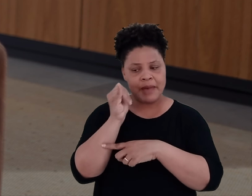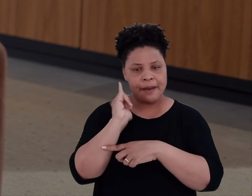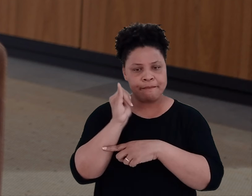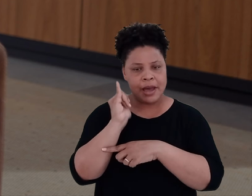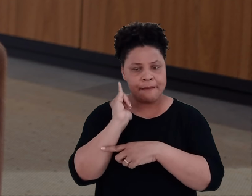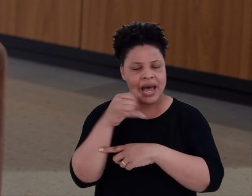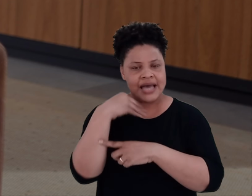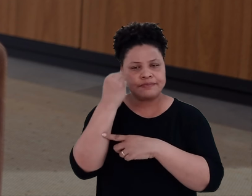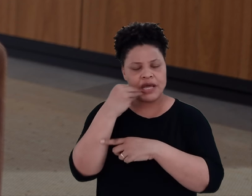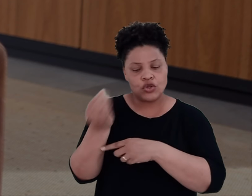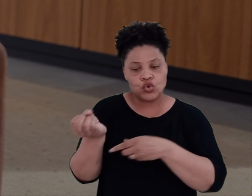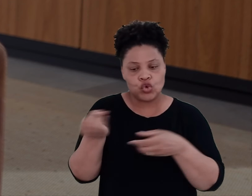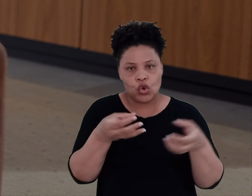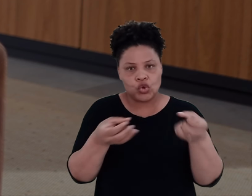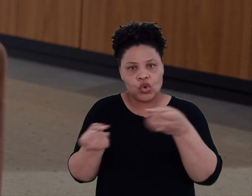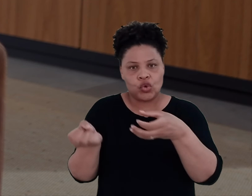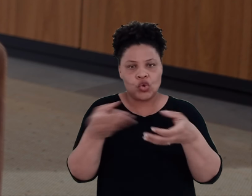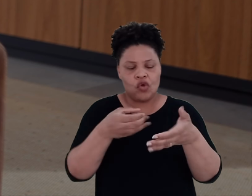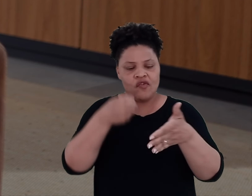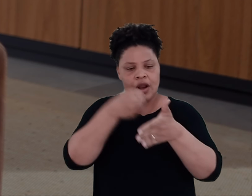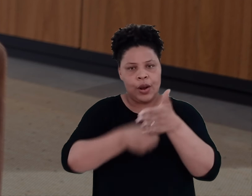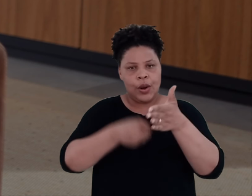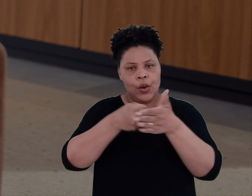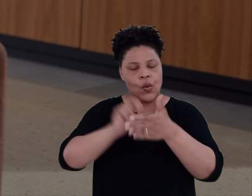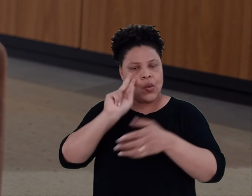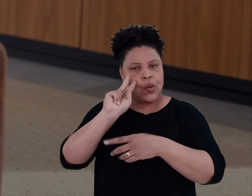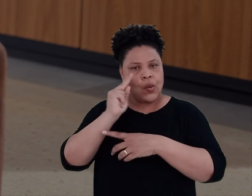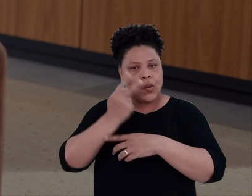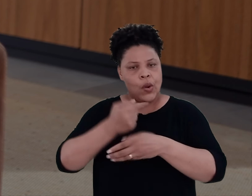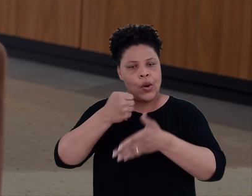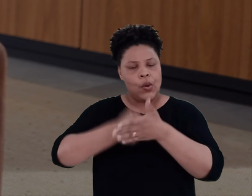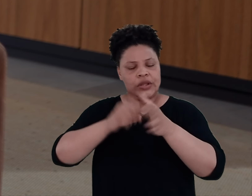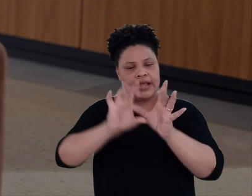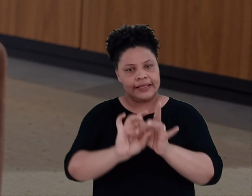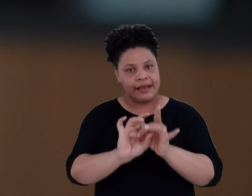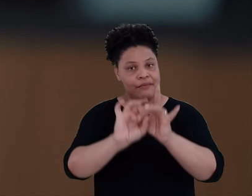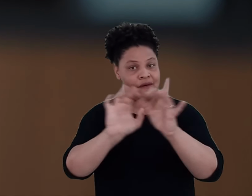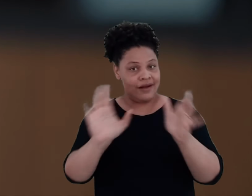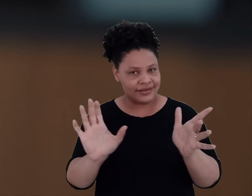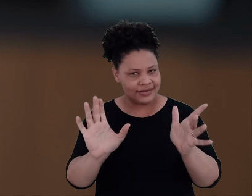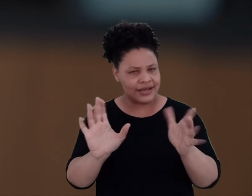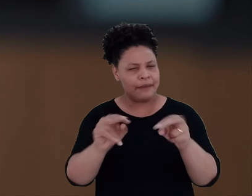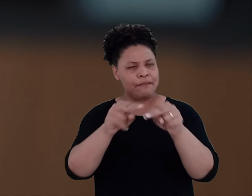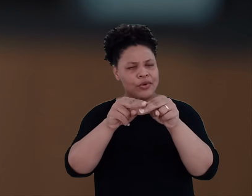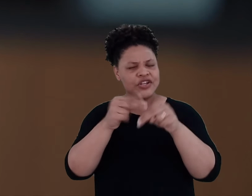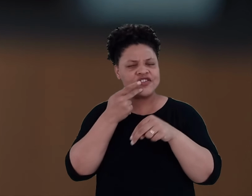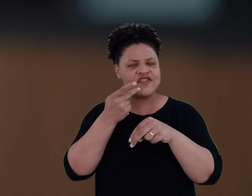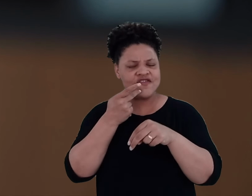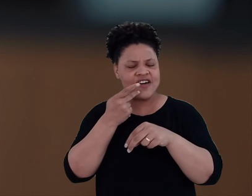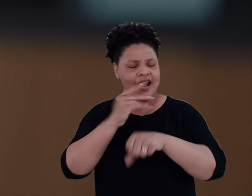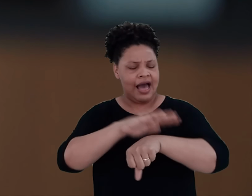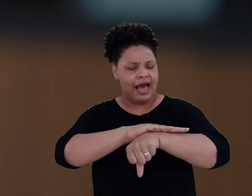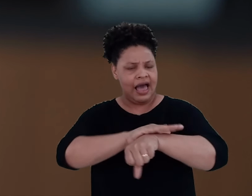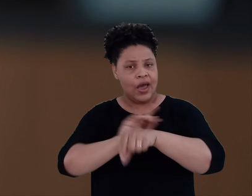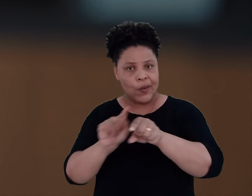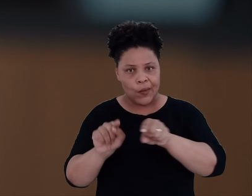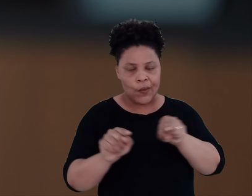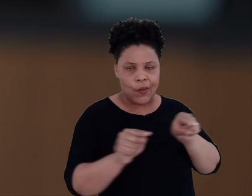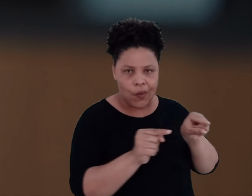narrativas e o reconhecimento da luta intensa do povo negro pela democracia. Quando a gente fala em antirracismo,